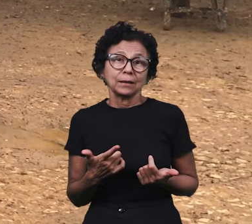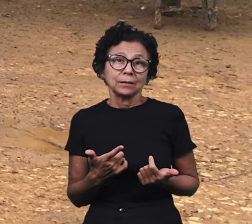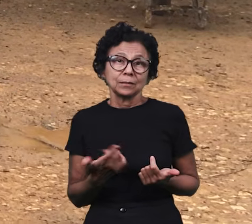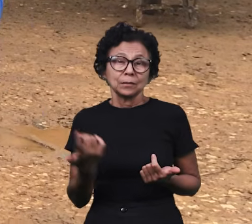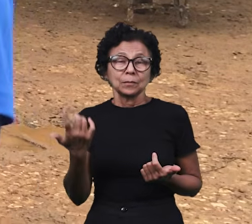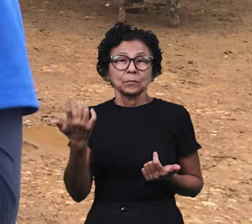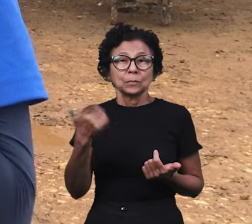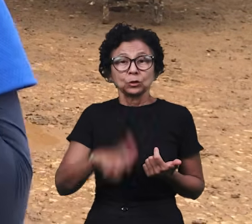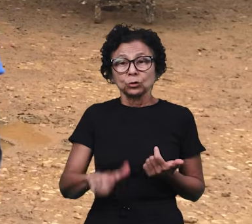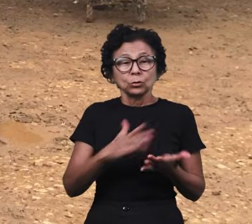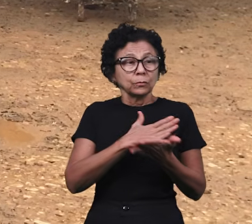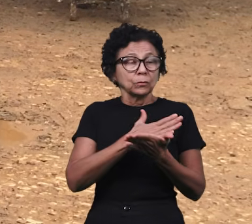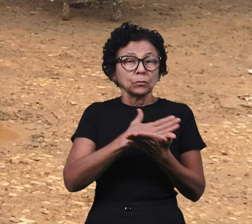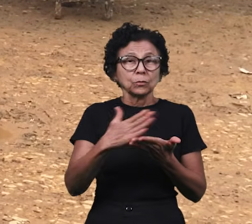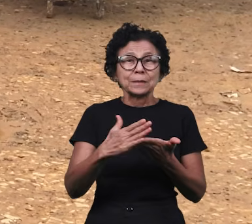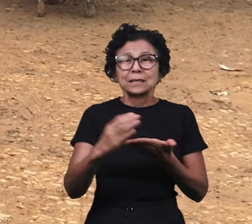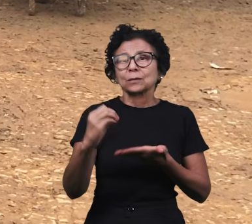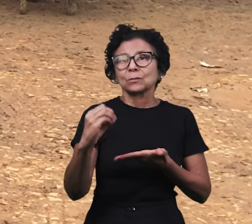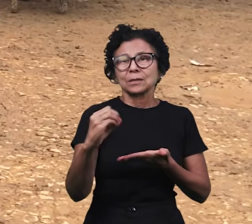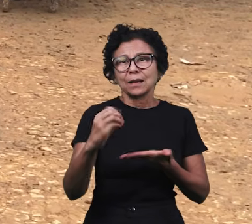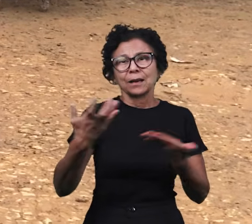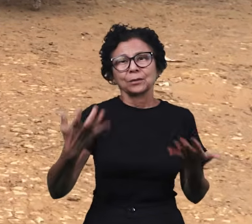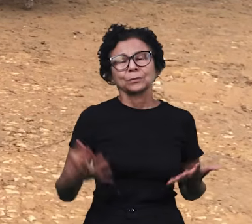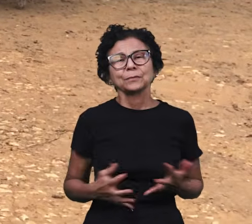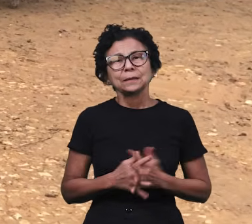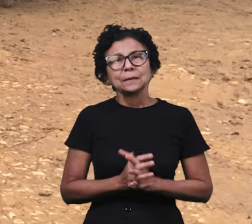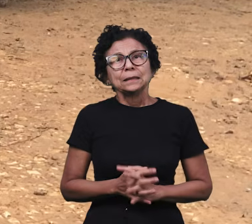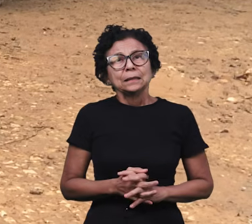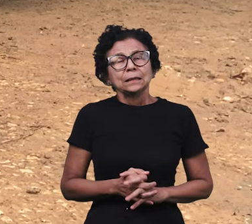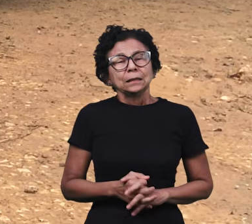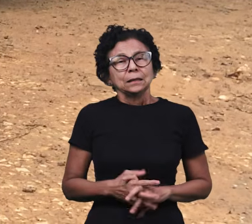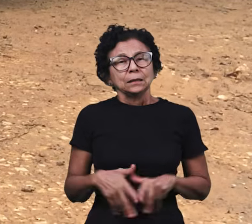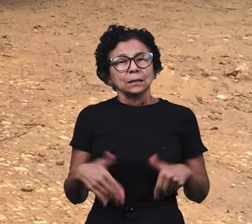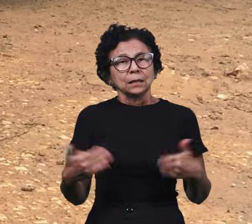voltar. Então, o que está acontecendo na cidade é justamente isso, é a